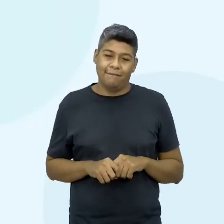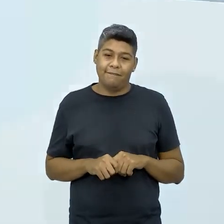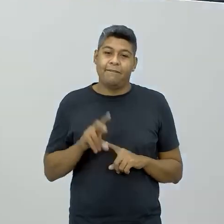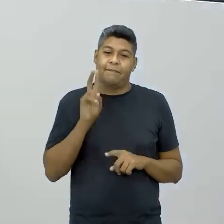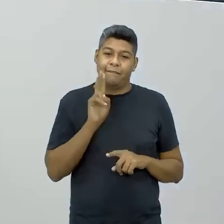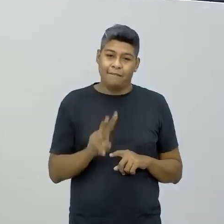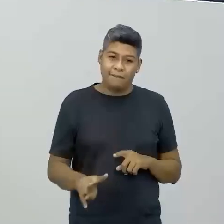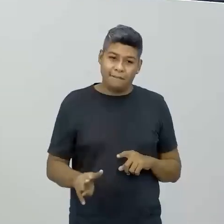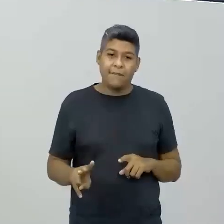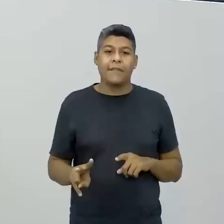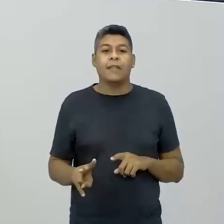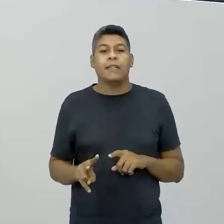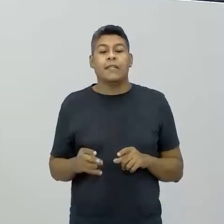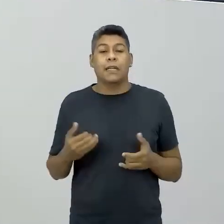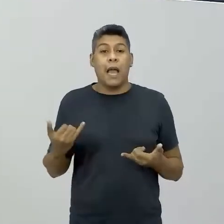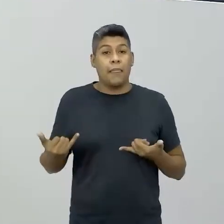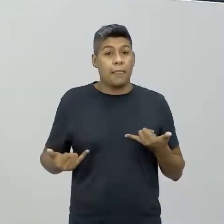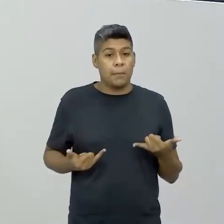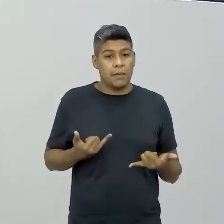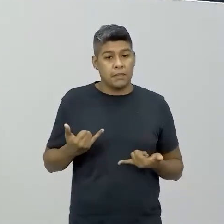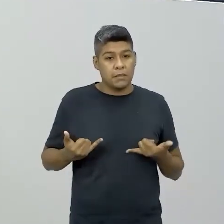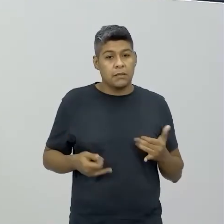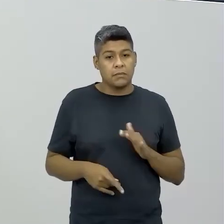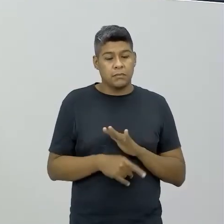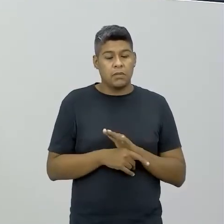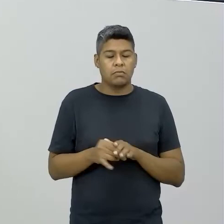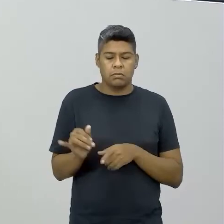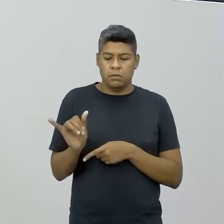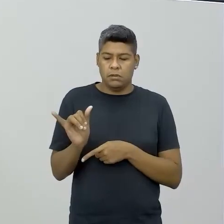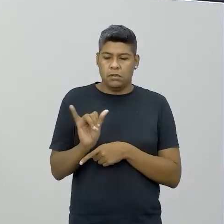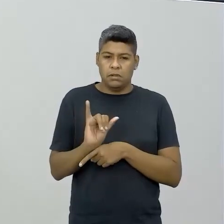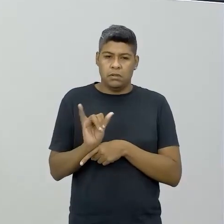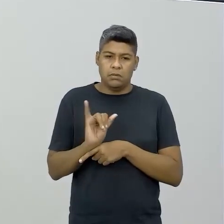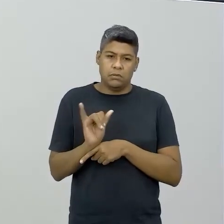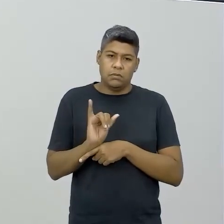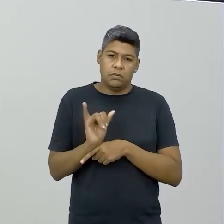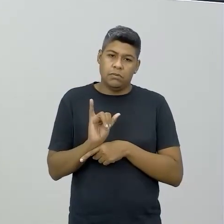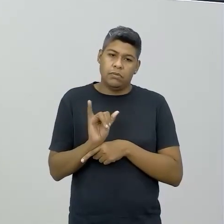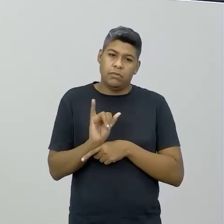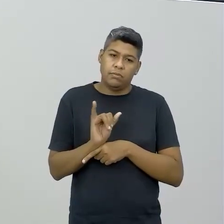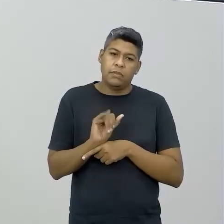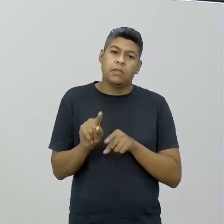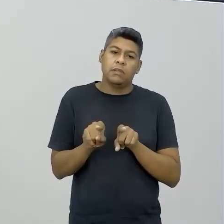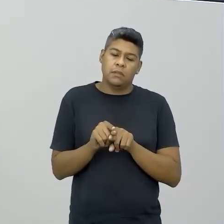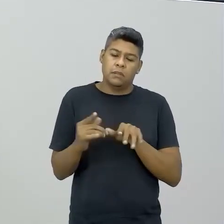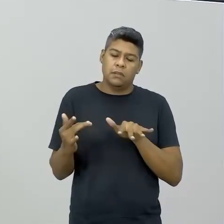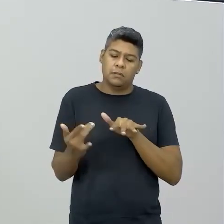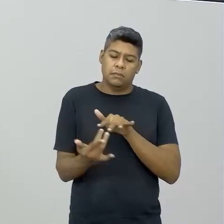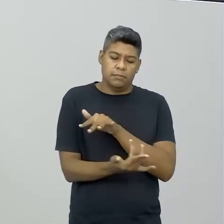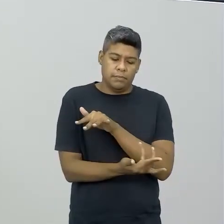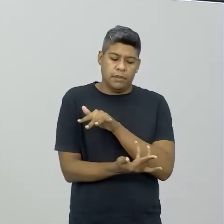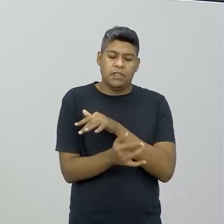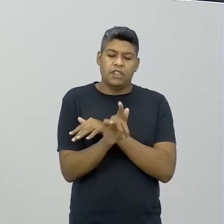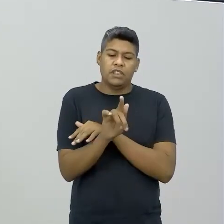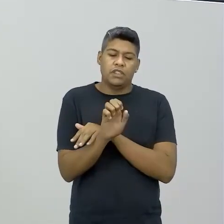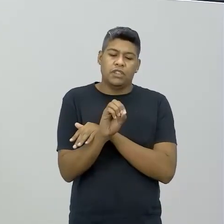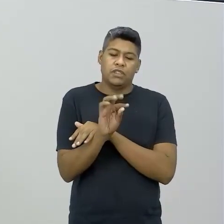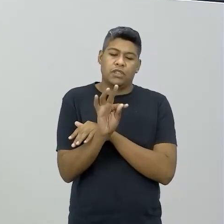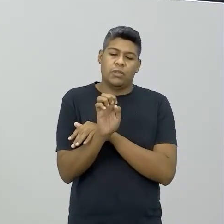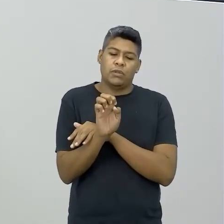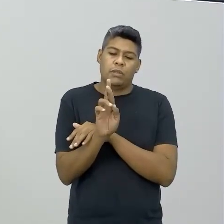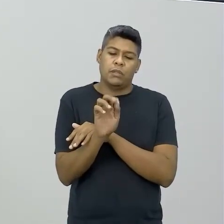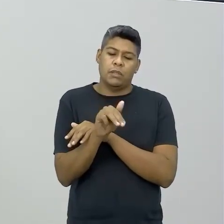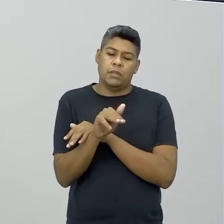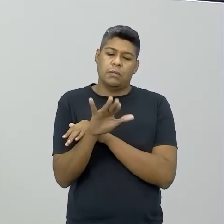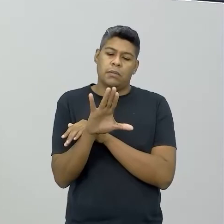Veja animações, existem animações tanto aí no YouTube, já vi animações até nas redes sociais de geotérmicas, de